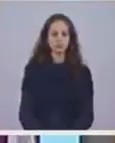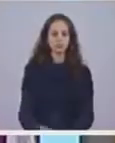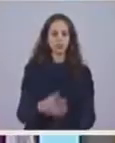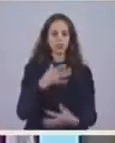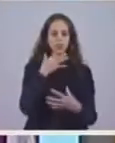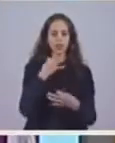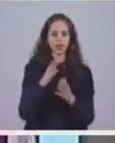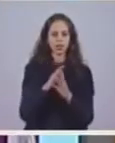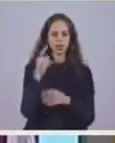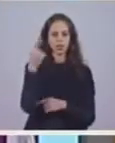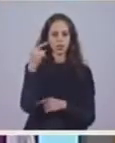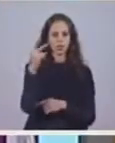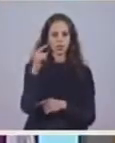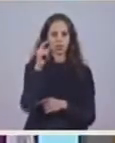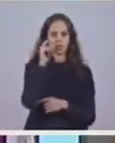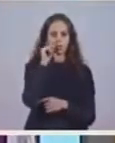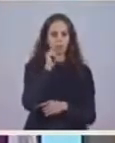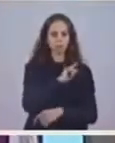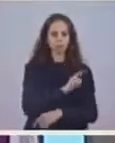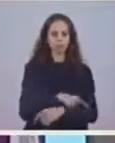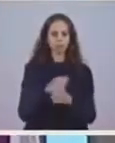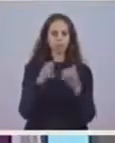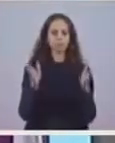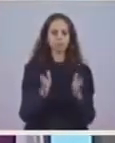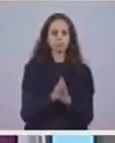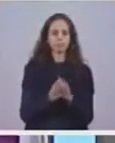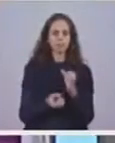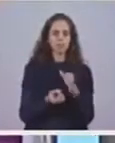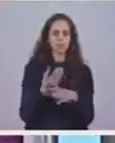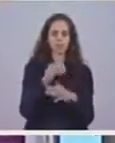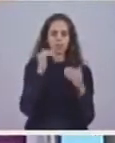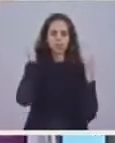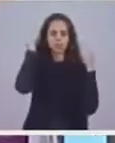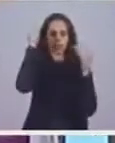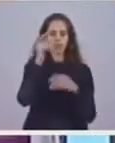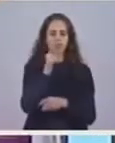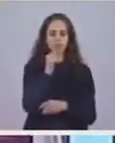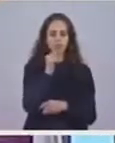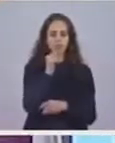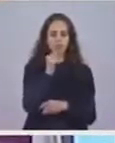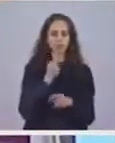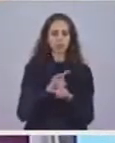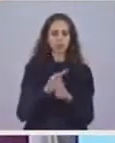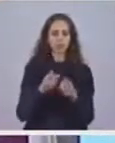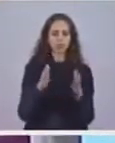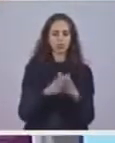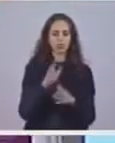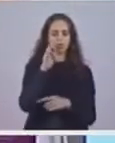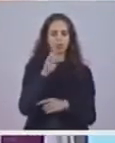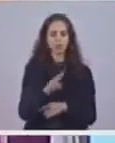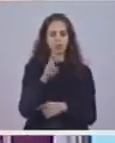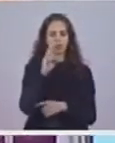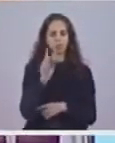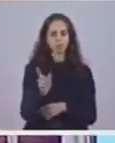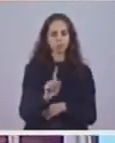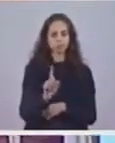Creio em um só Deus, Pai Todo-Poderoso, Criador do céu e da terra, de todas as coisas